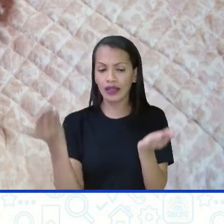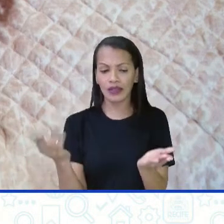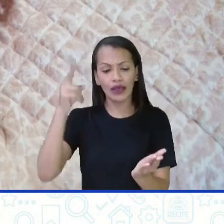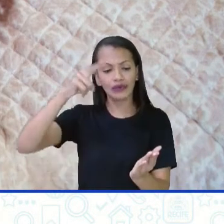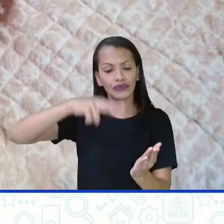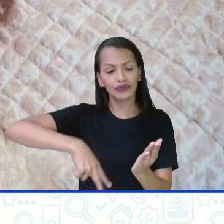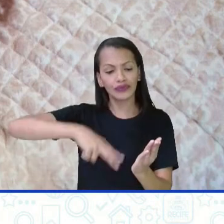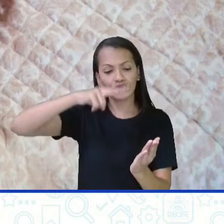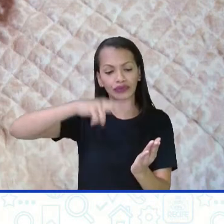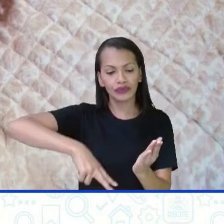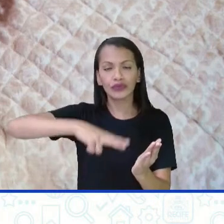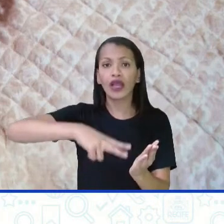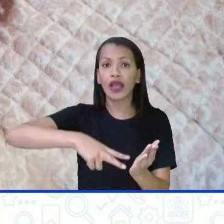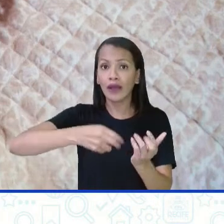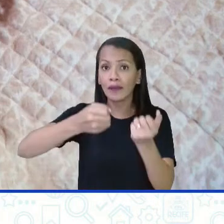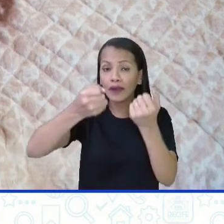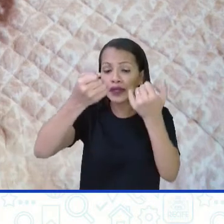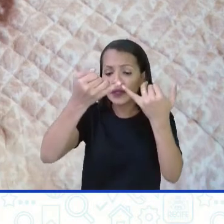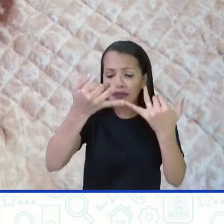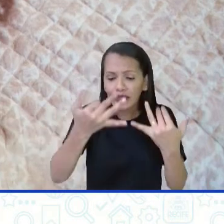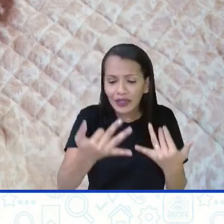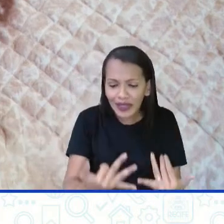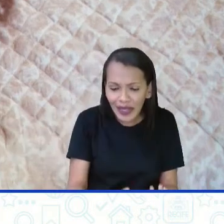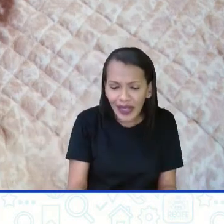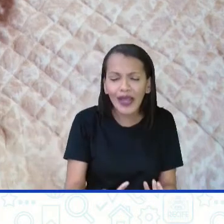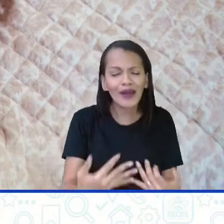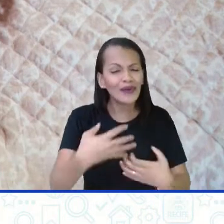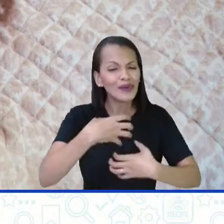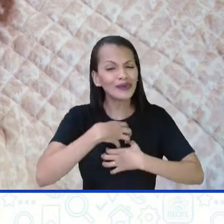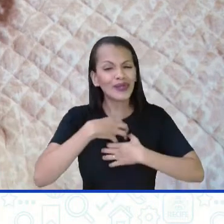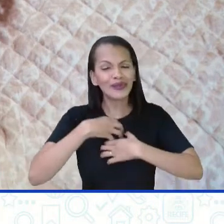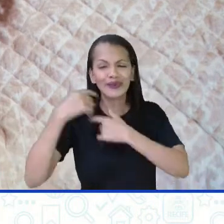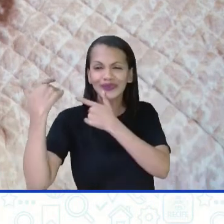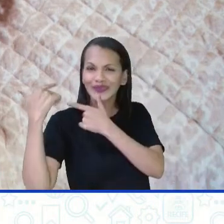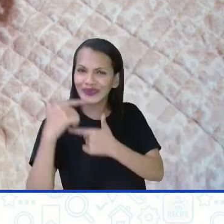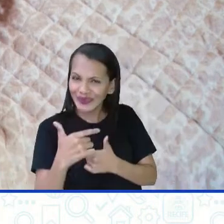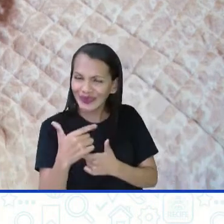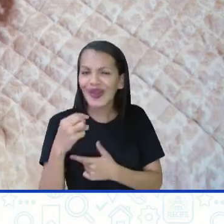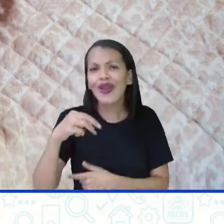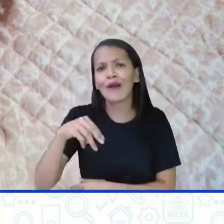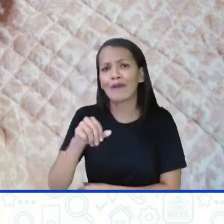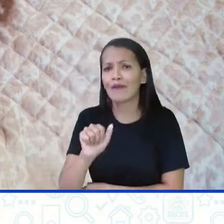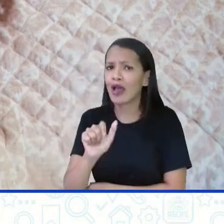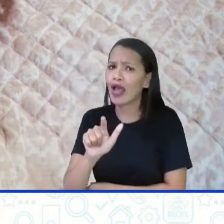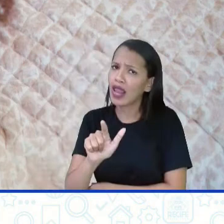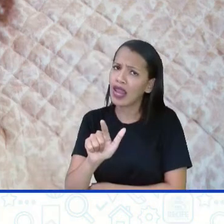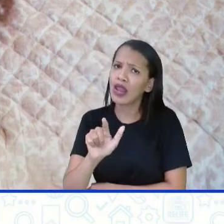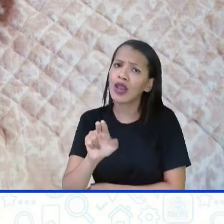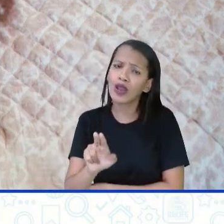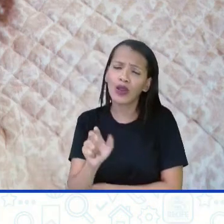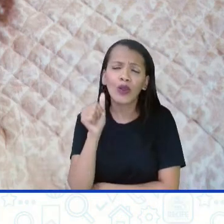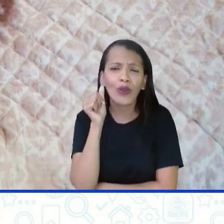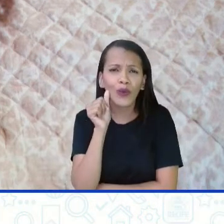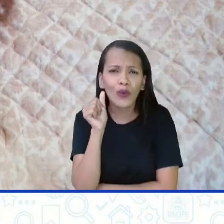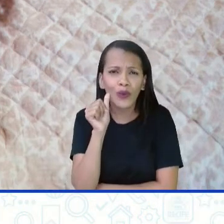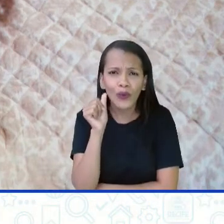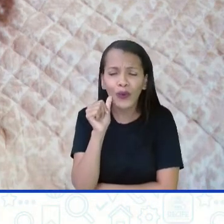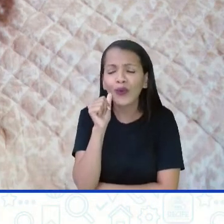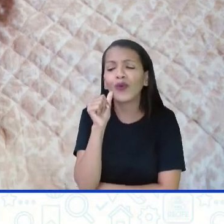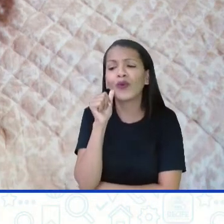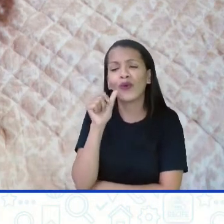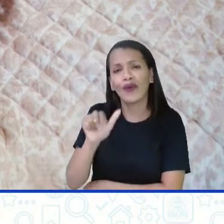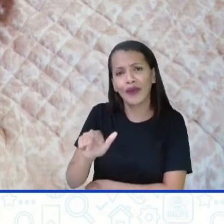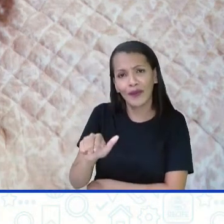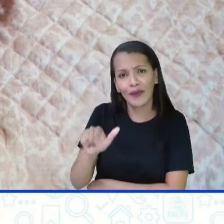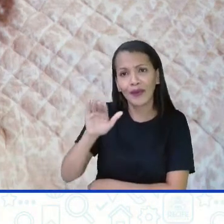Ana pudesse explicar a graça, o humor para Malu. Vamos dar aquela espiadinha